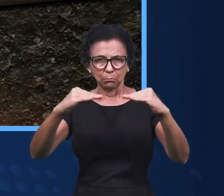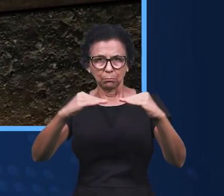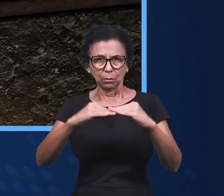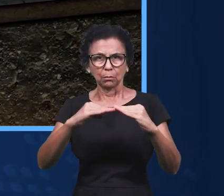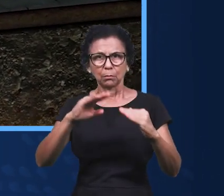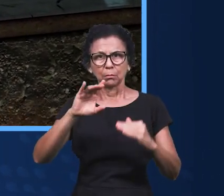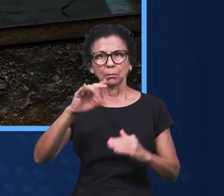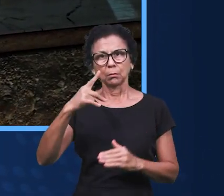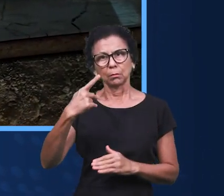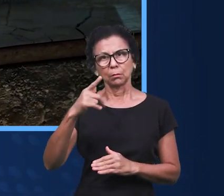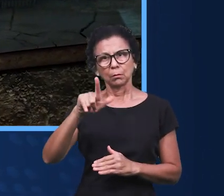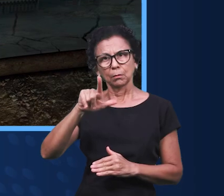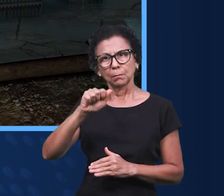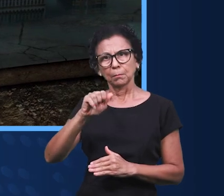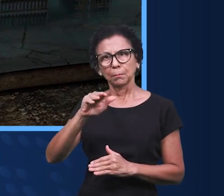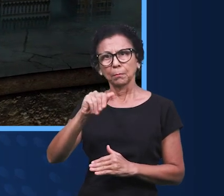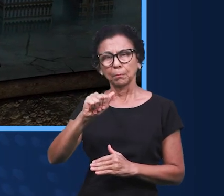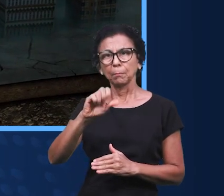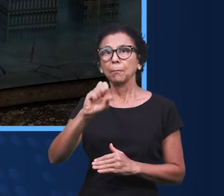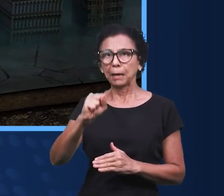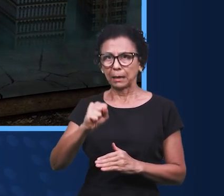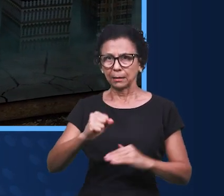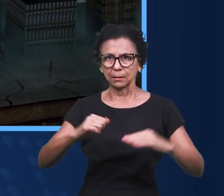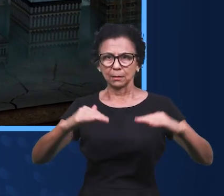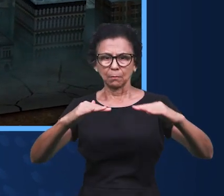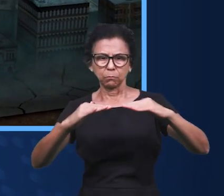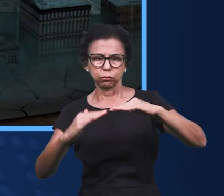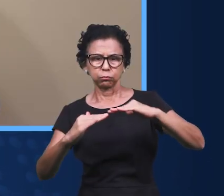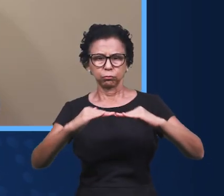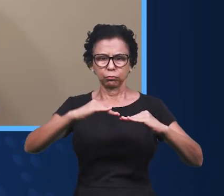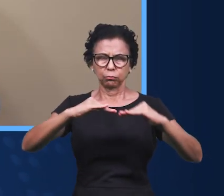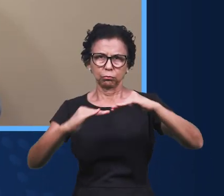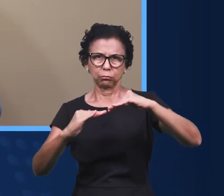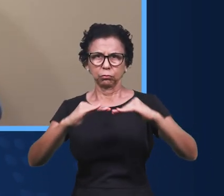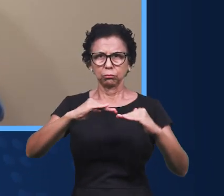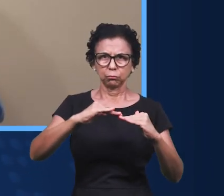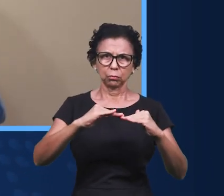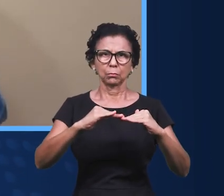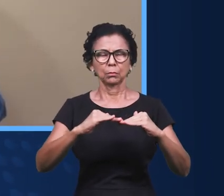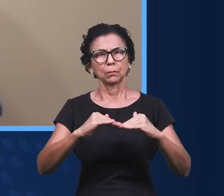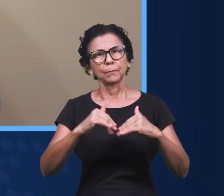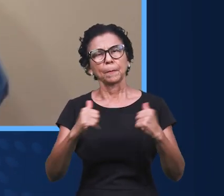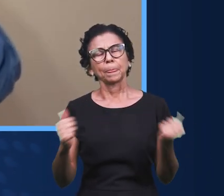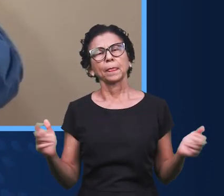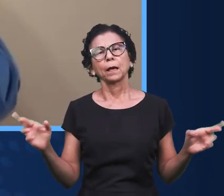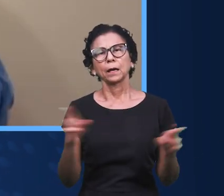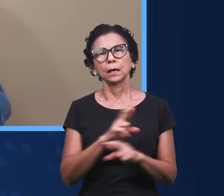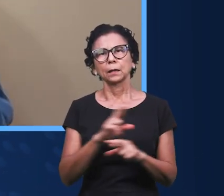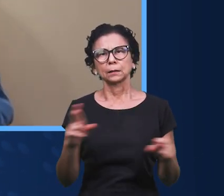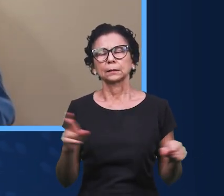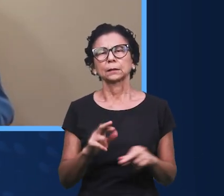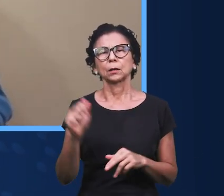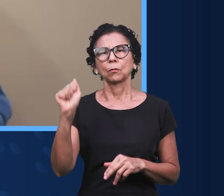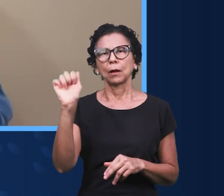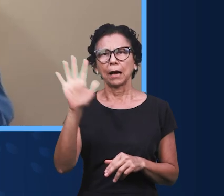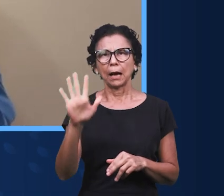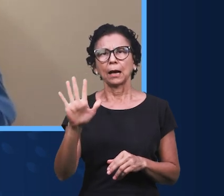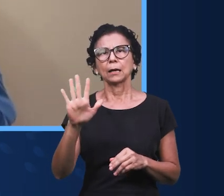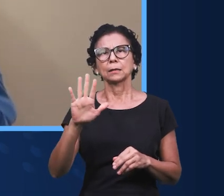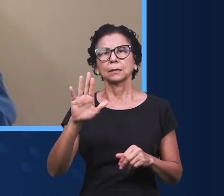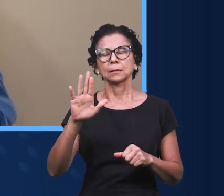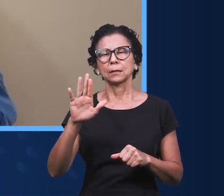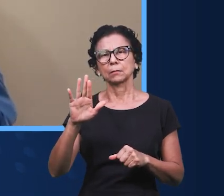temos vários movimentos, que não nos interessa agora. Com relação a Mianmar, com relação a esse terremoto que